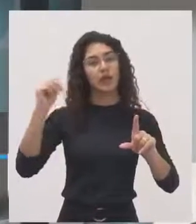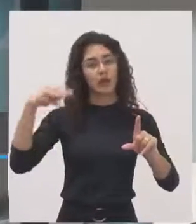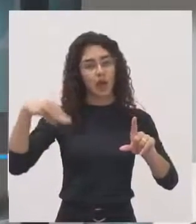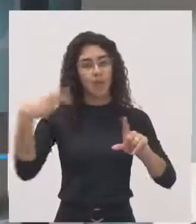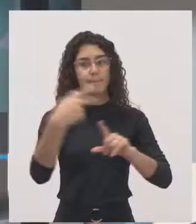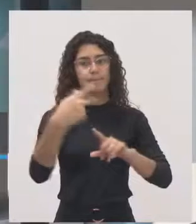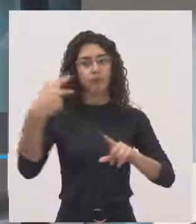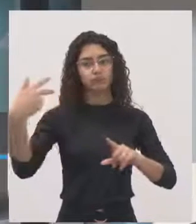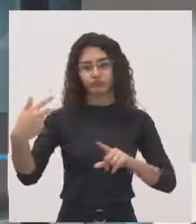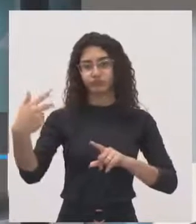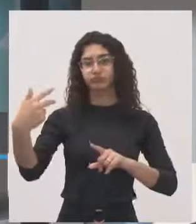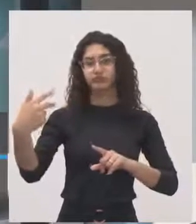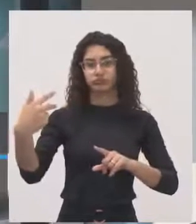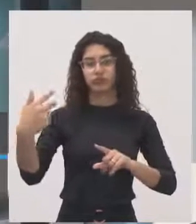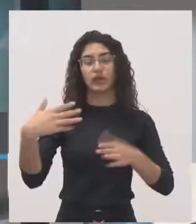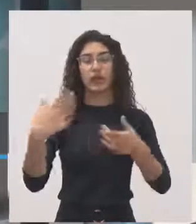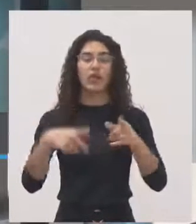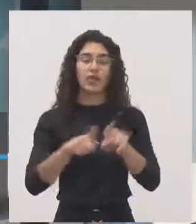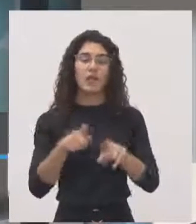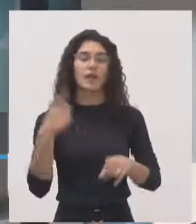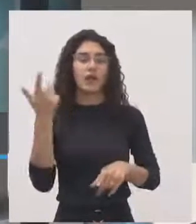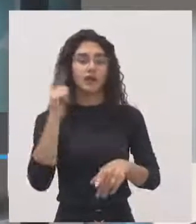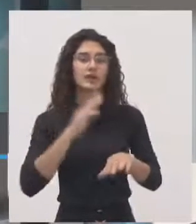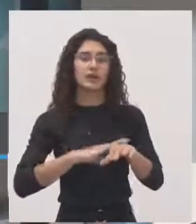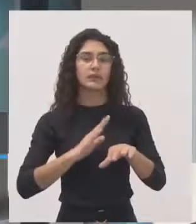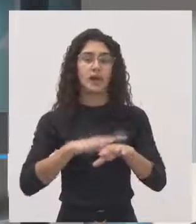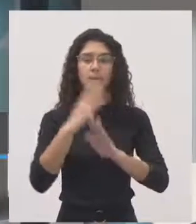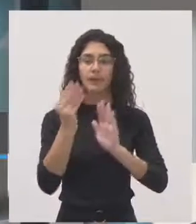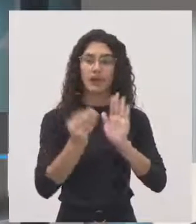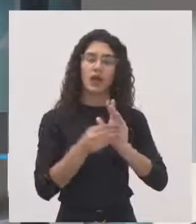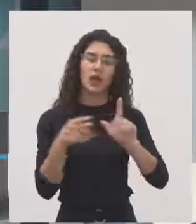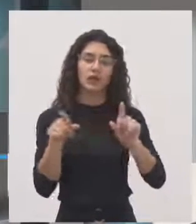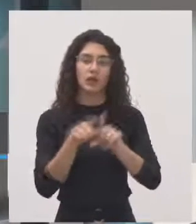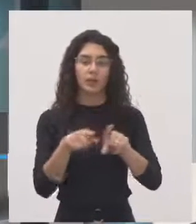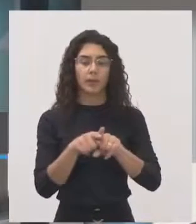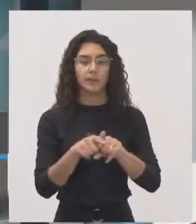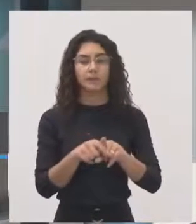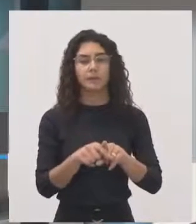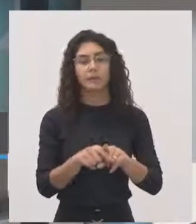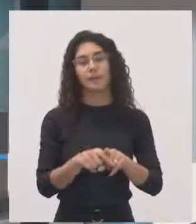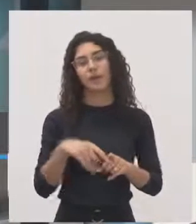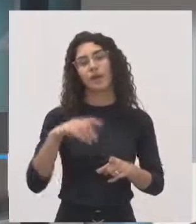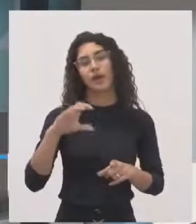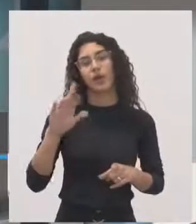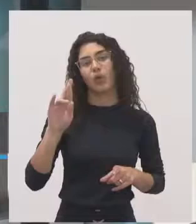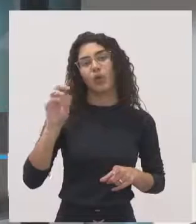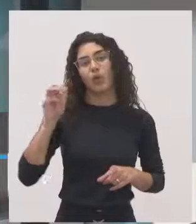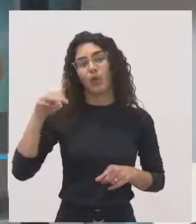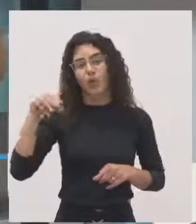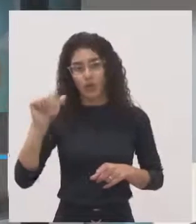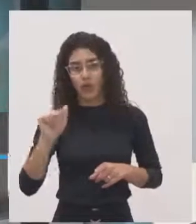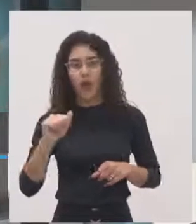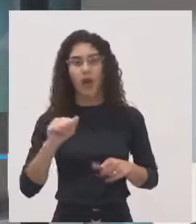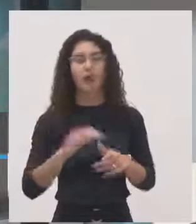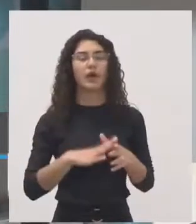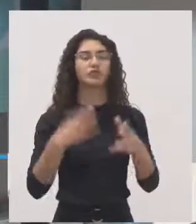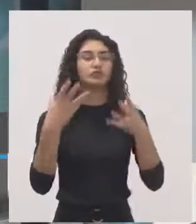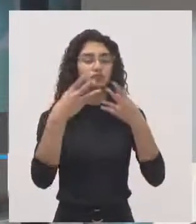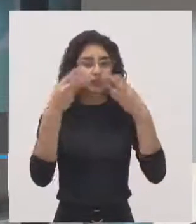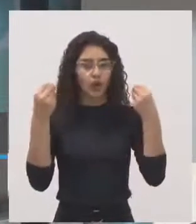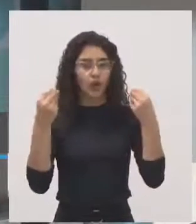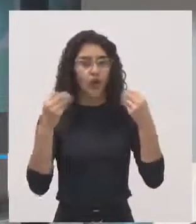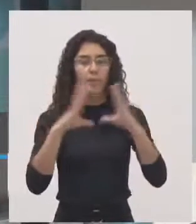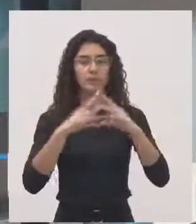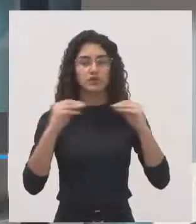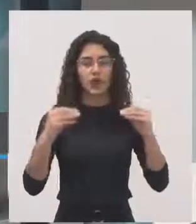do ladinho aqui, inclusive a gente consegue aplicar até aquelas questões de chroma key, né? Que a gente que some o fundo,